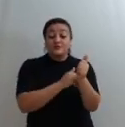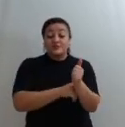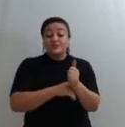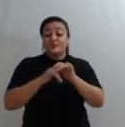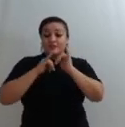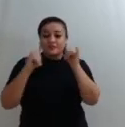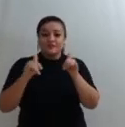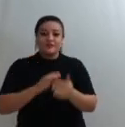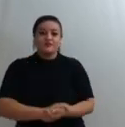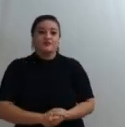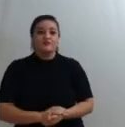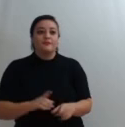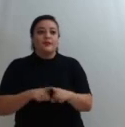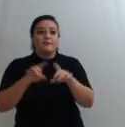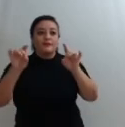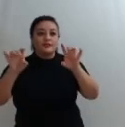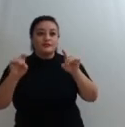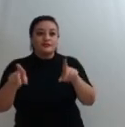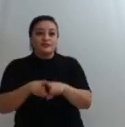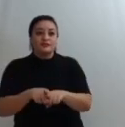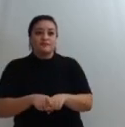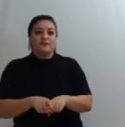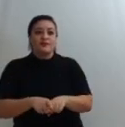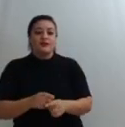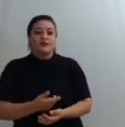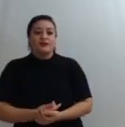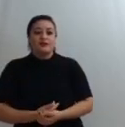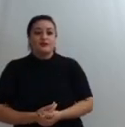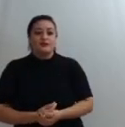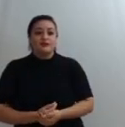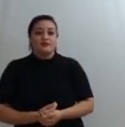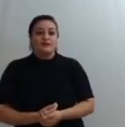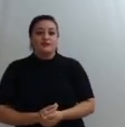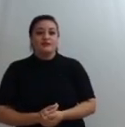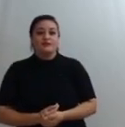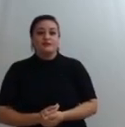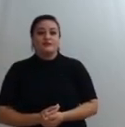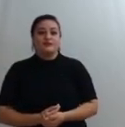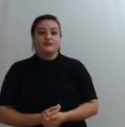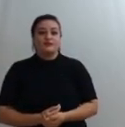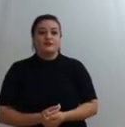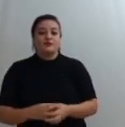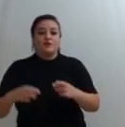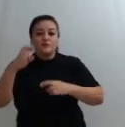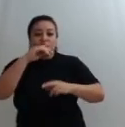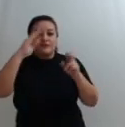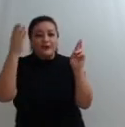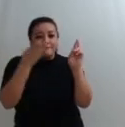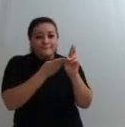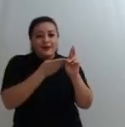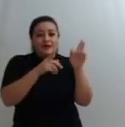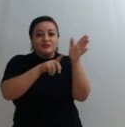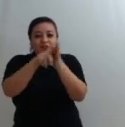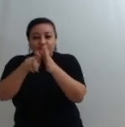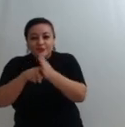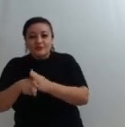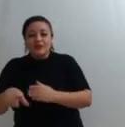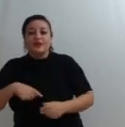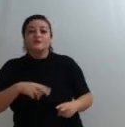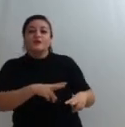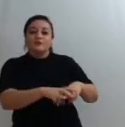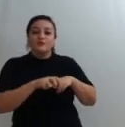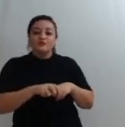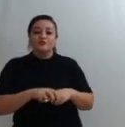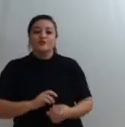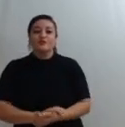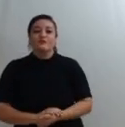E destaco, do que já foi antes negritado, que, como se observa, o paciente está sendo investigado em razão de atuação, agora